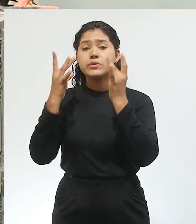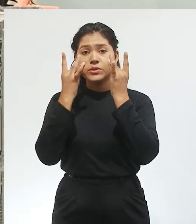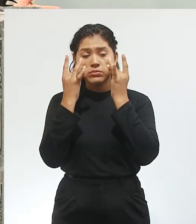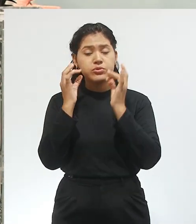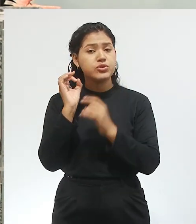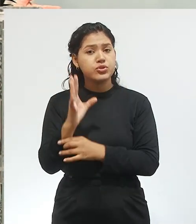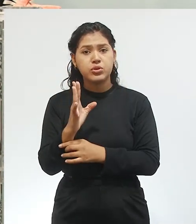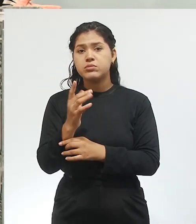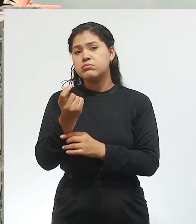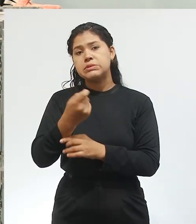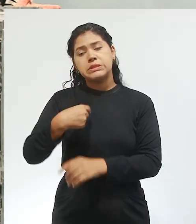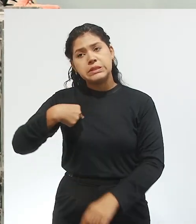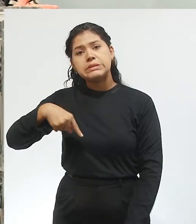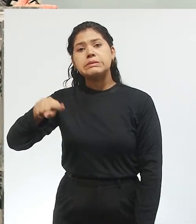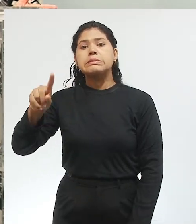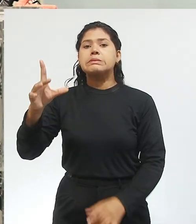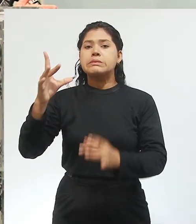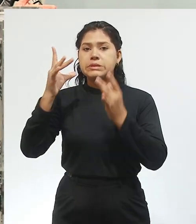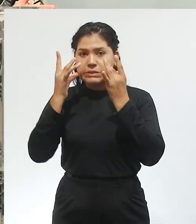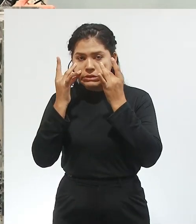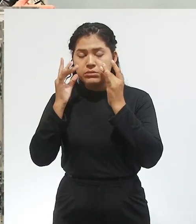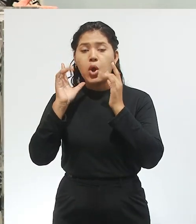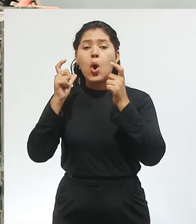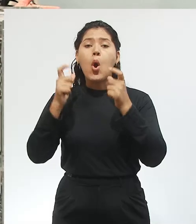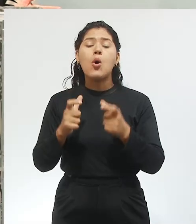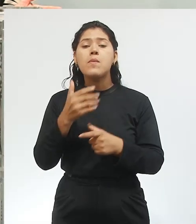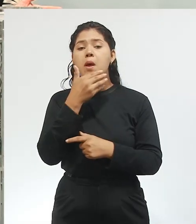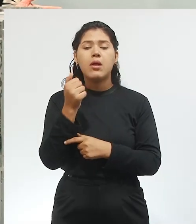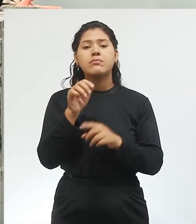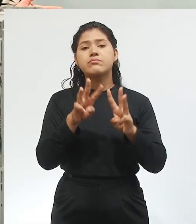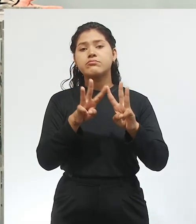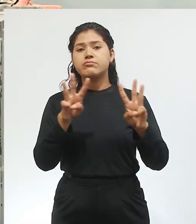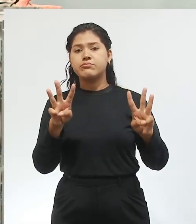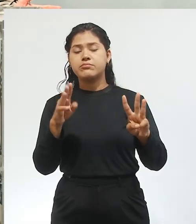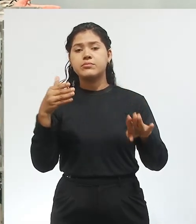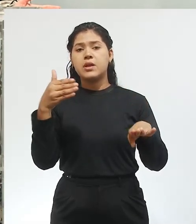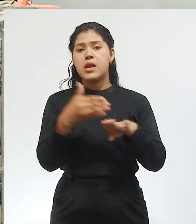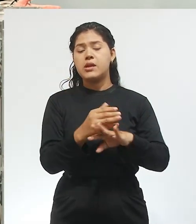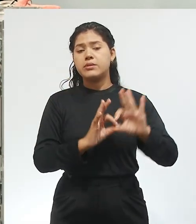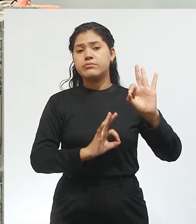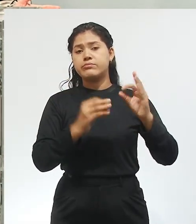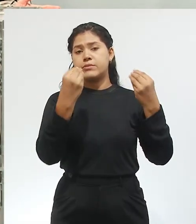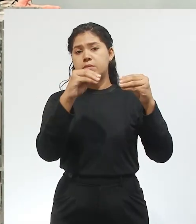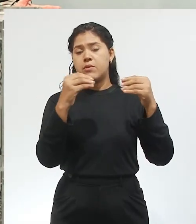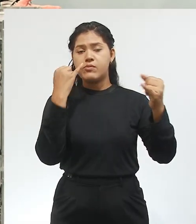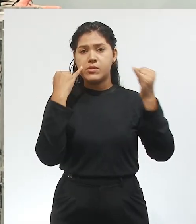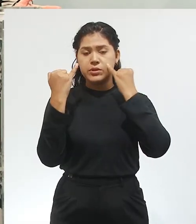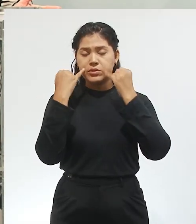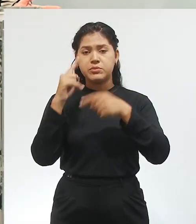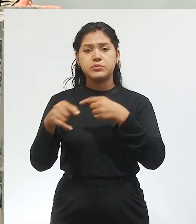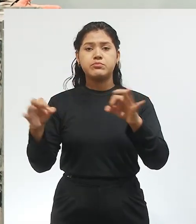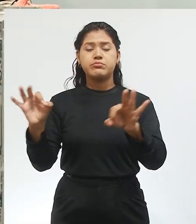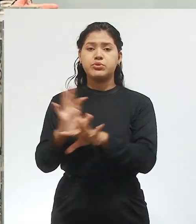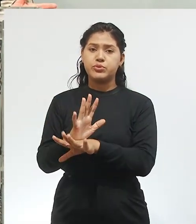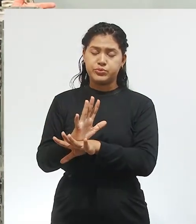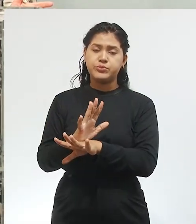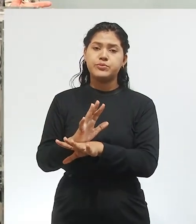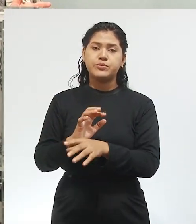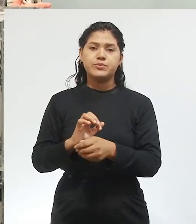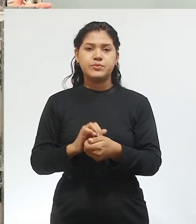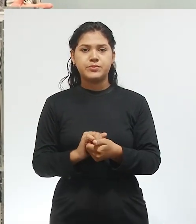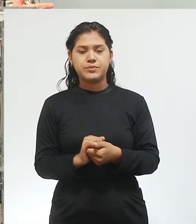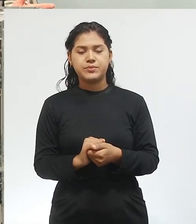processo é feito ali dentro de um site. Então, ali é a praça onde está sendo feita, onde está sendo oferecido esse